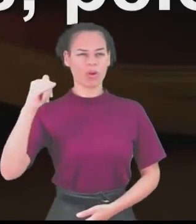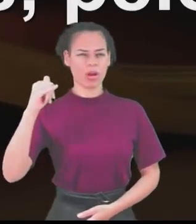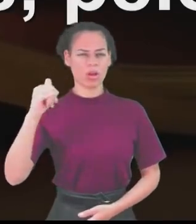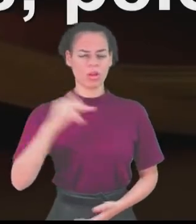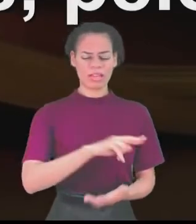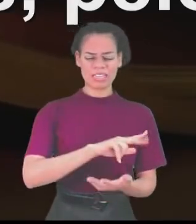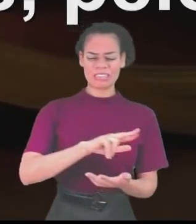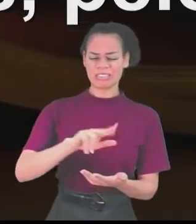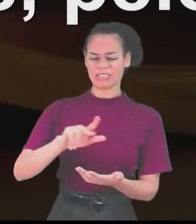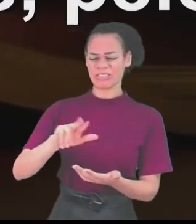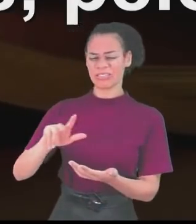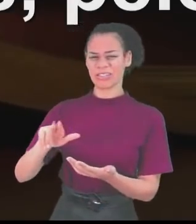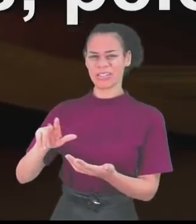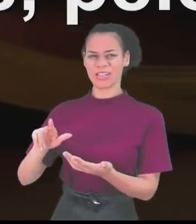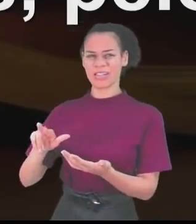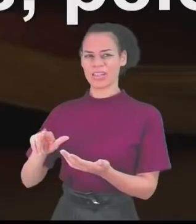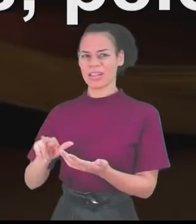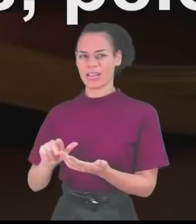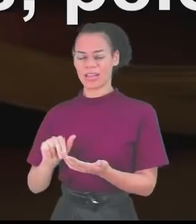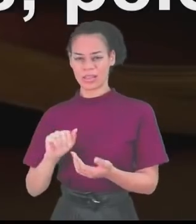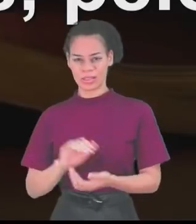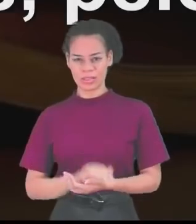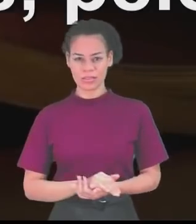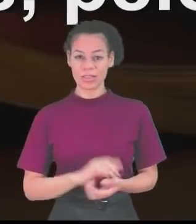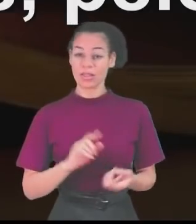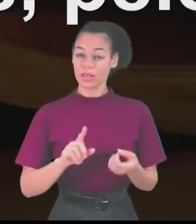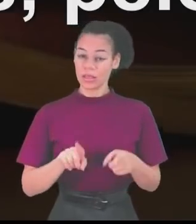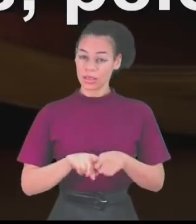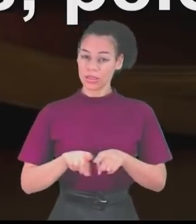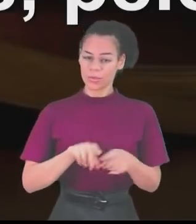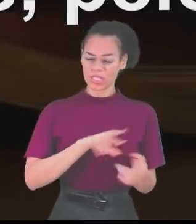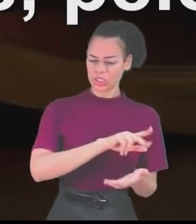vezes e de muitas maneiras